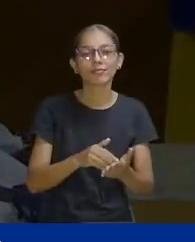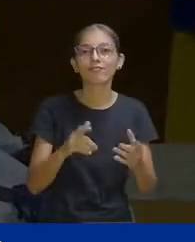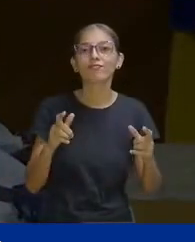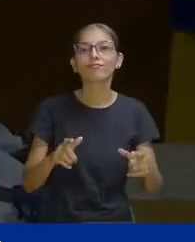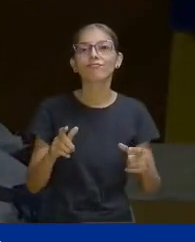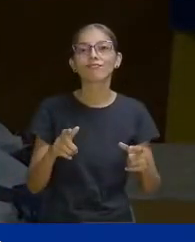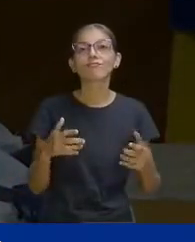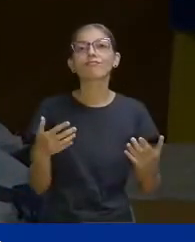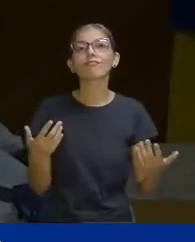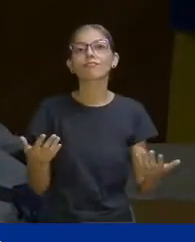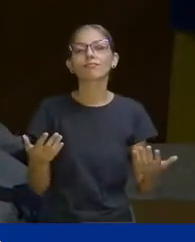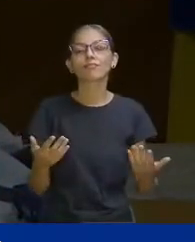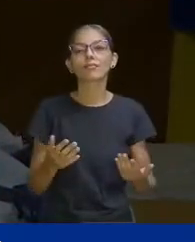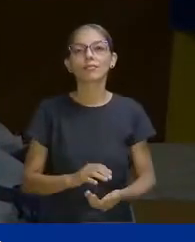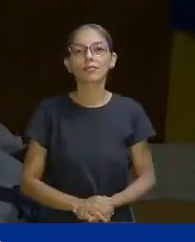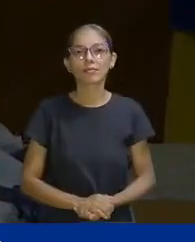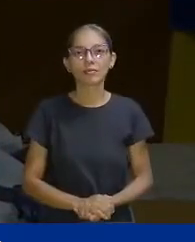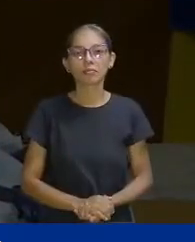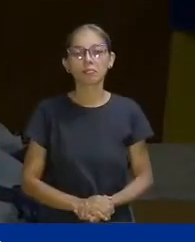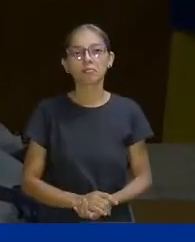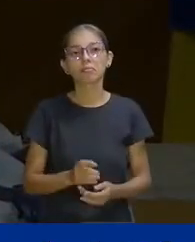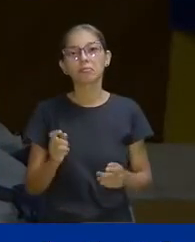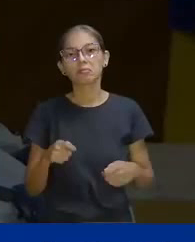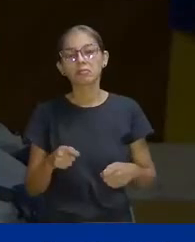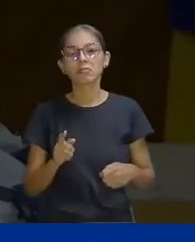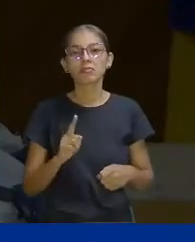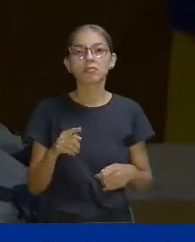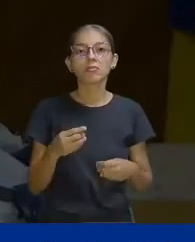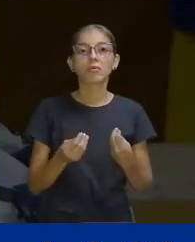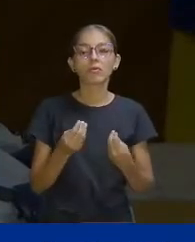por exemplo. Até onde nós chegaremos, com